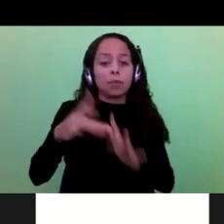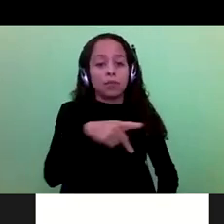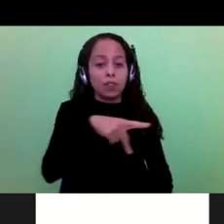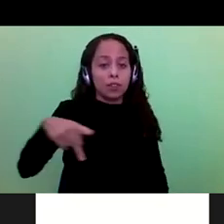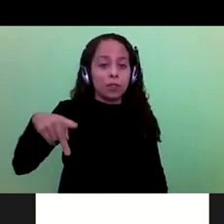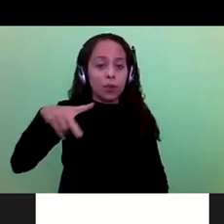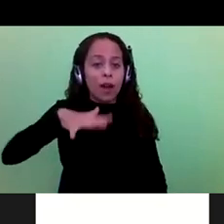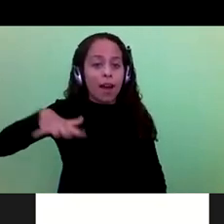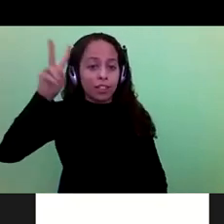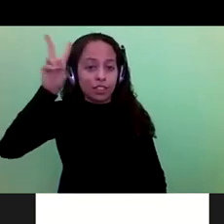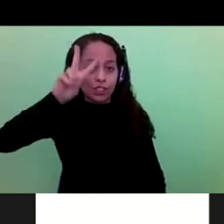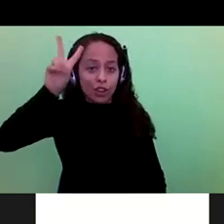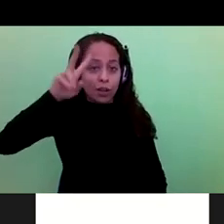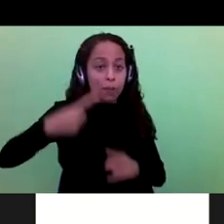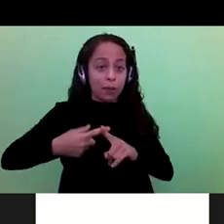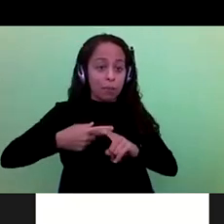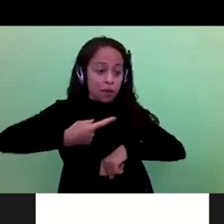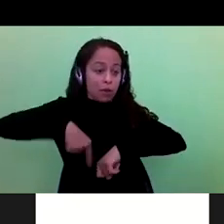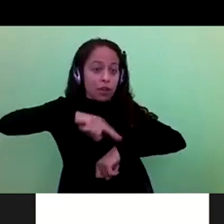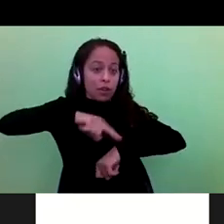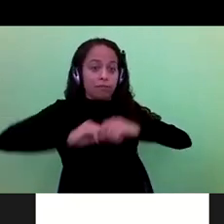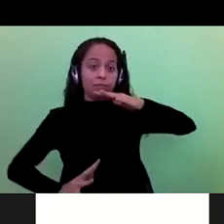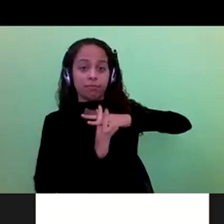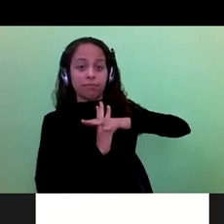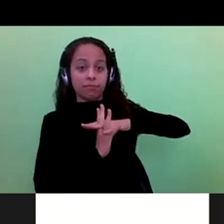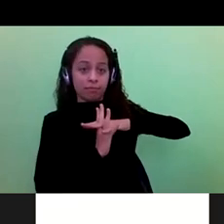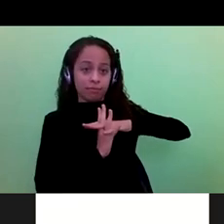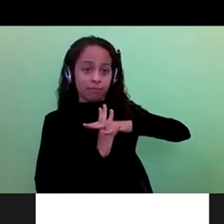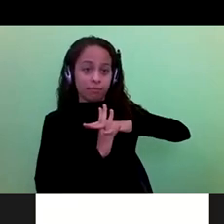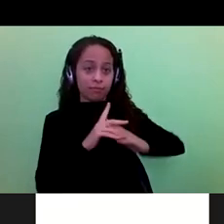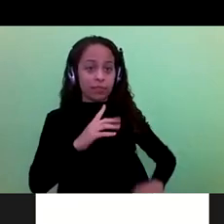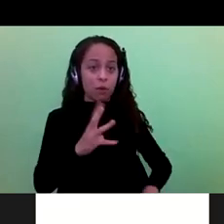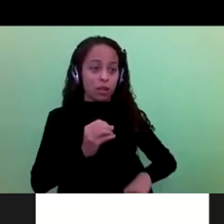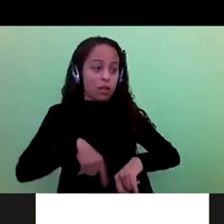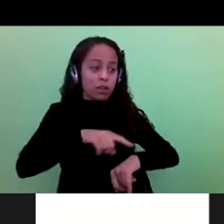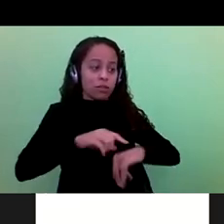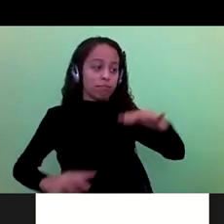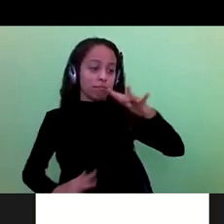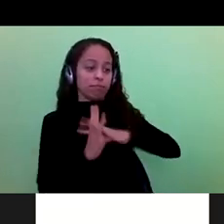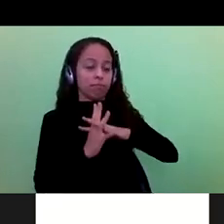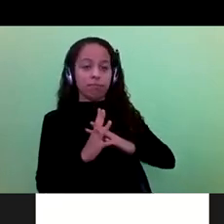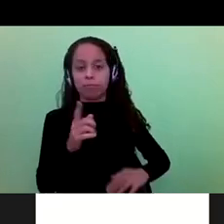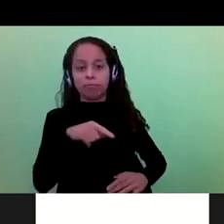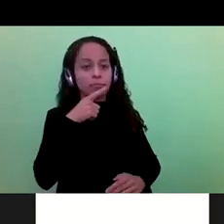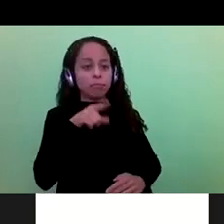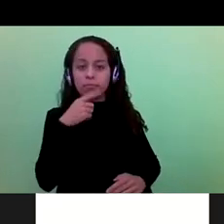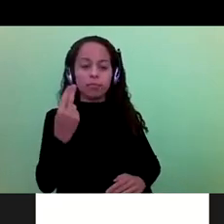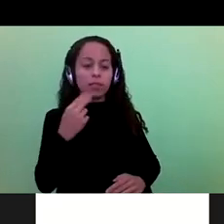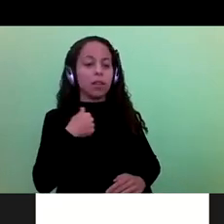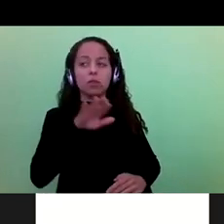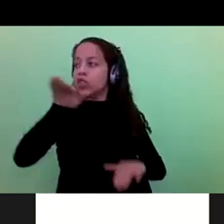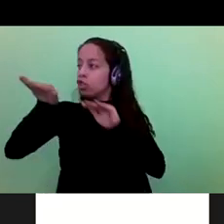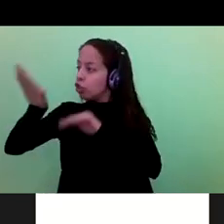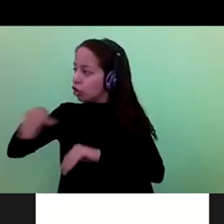de história, porque minha carga horária já está, né, para além de 40 horas, e eu não tenho condição de bater